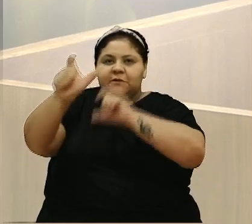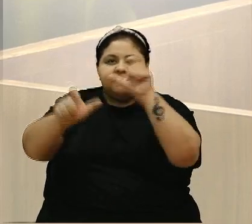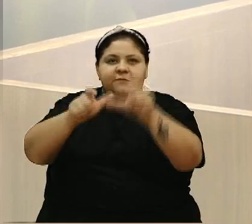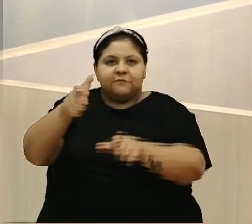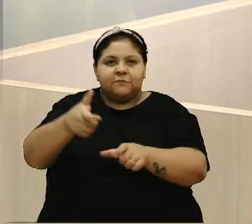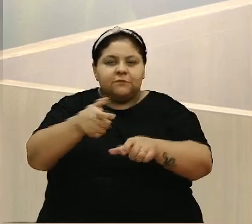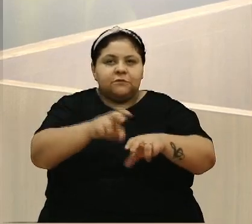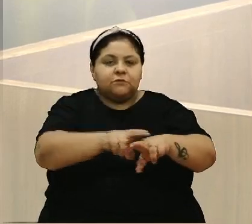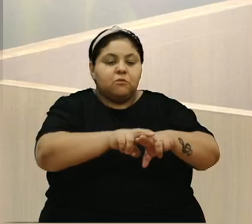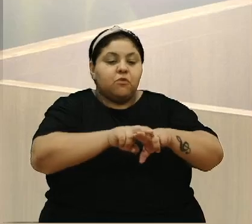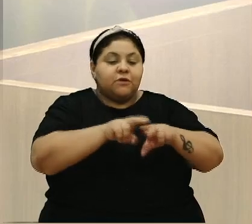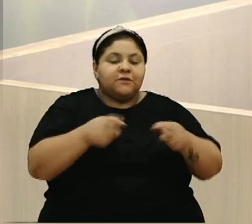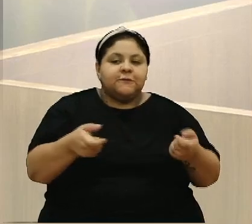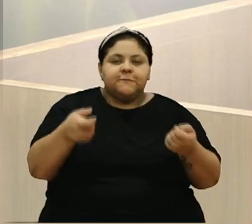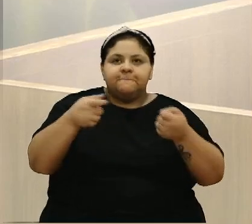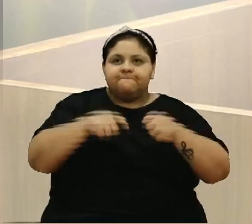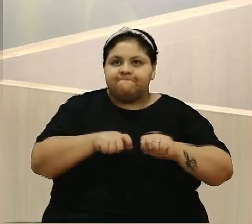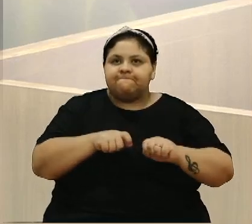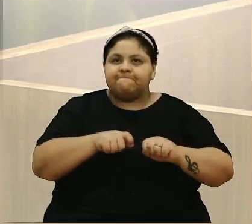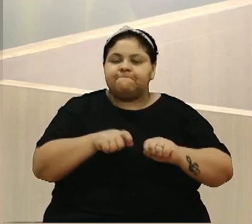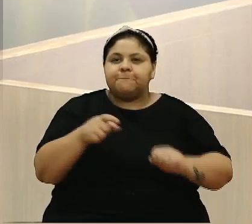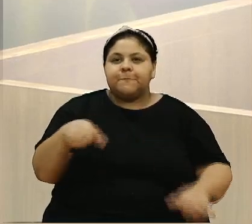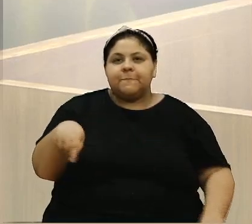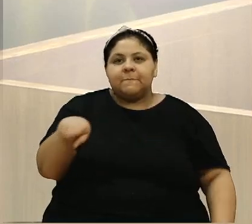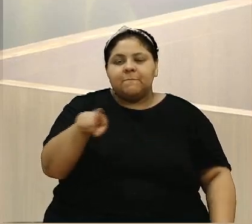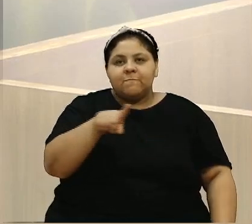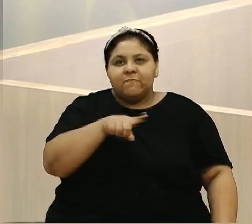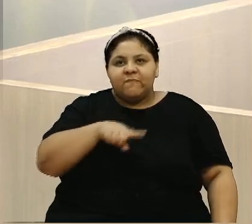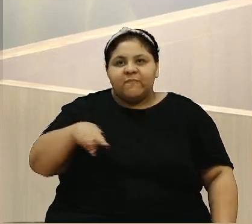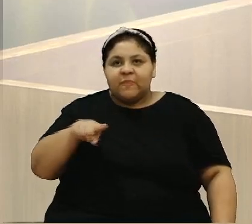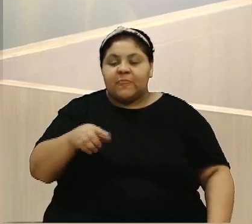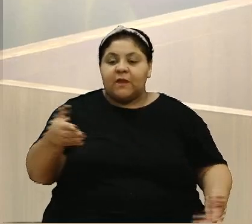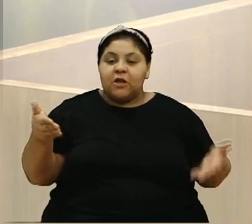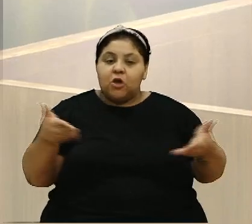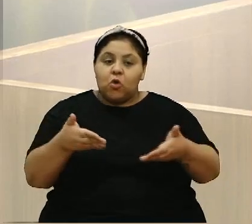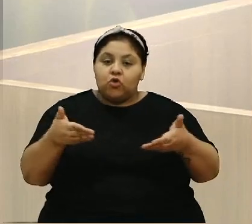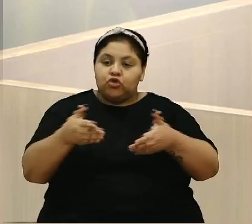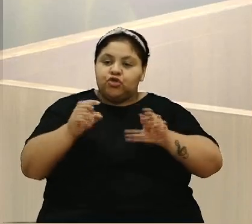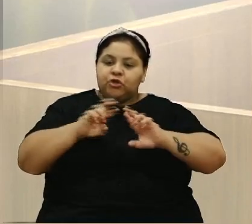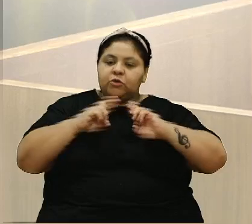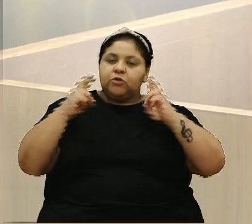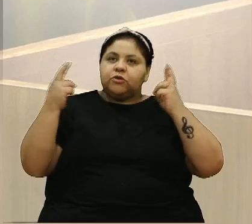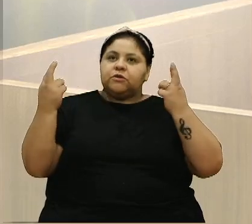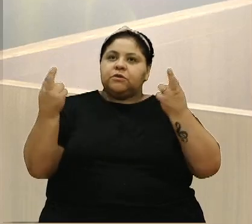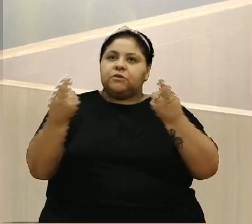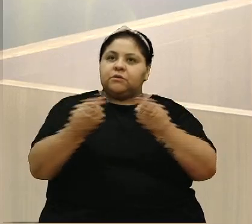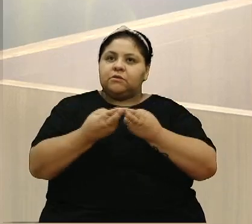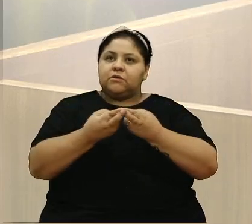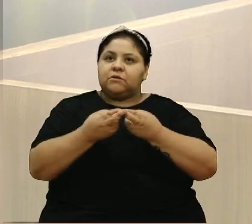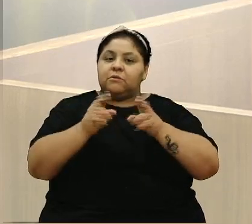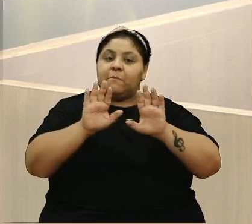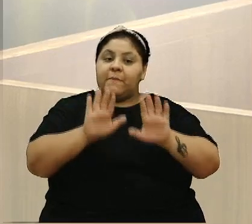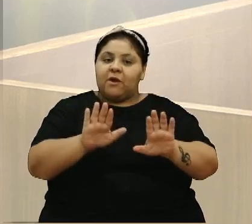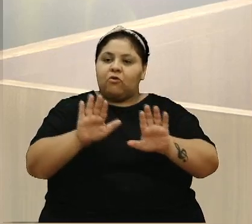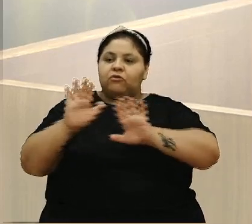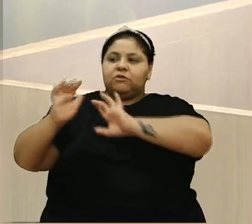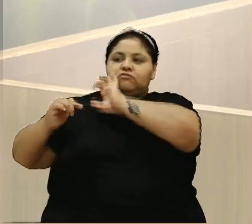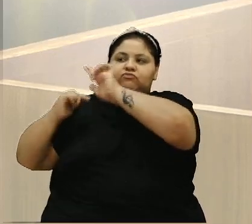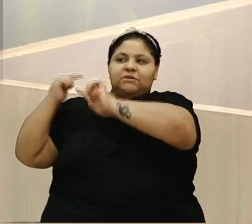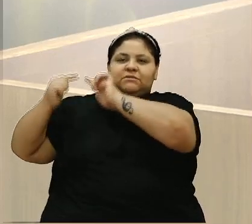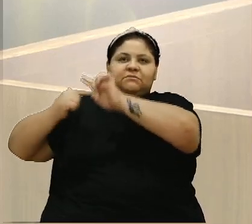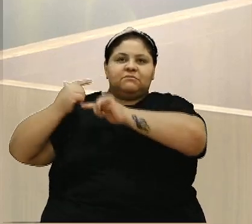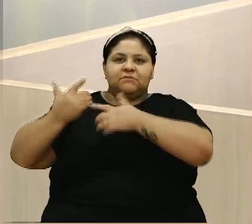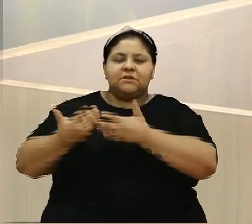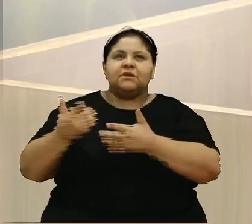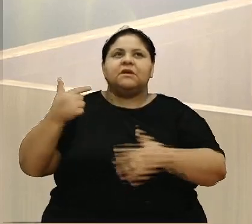isso, tão necessário nós estarmos aqui hoje reunidos para mantermos tradições E